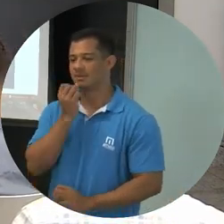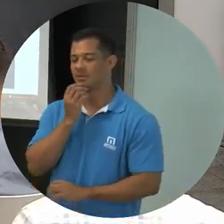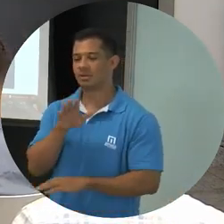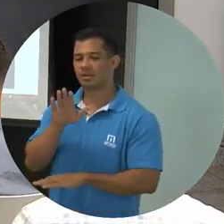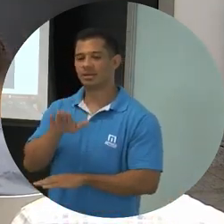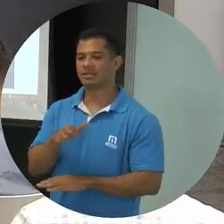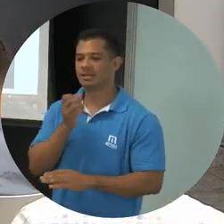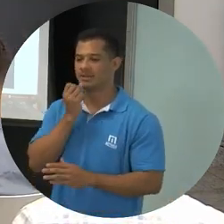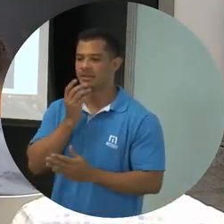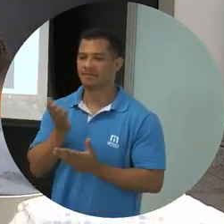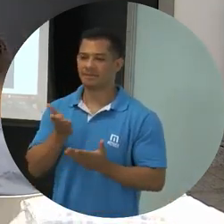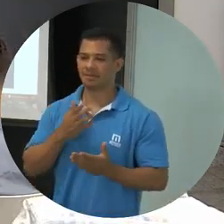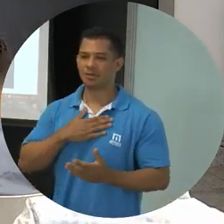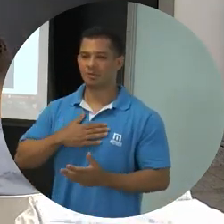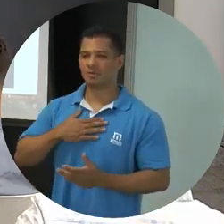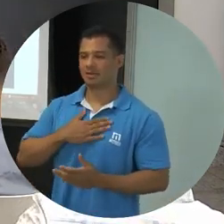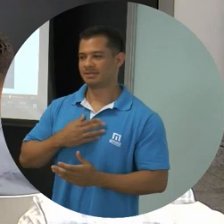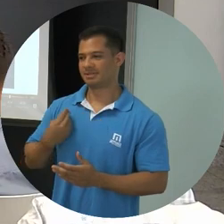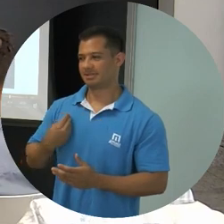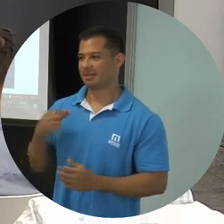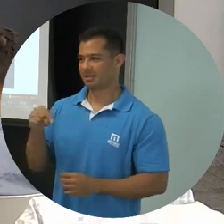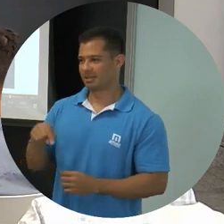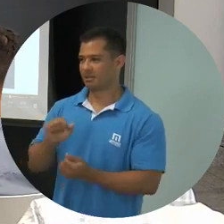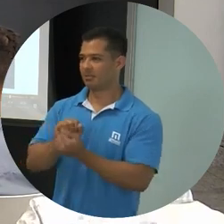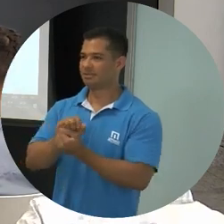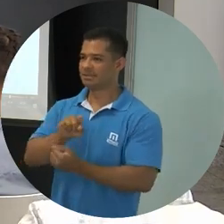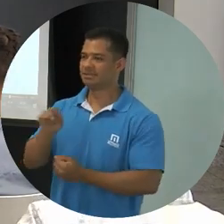Bem-vindos. É um prazer estar aqui com vocês. Tá?